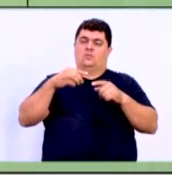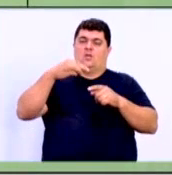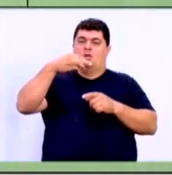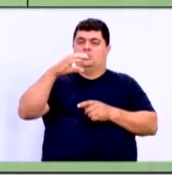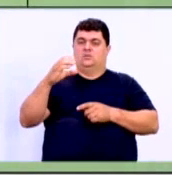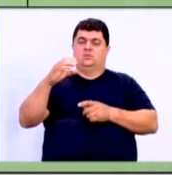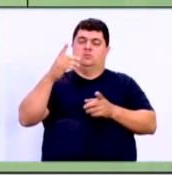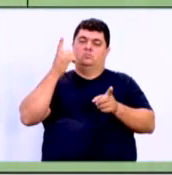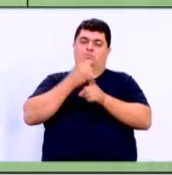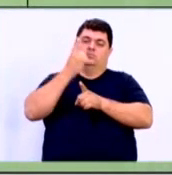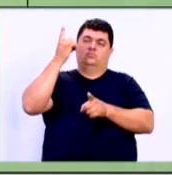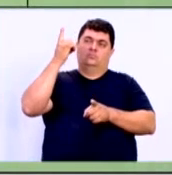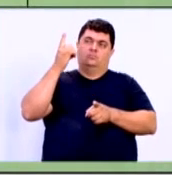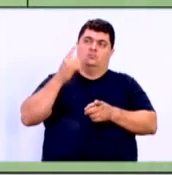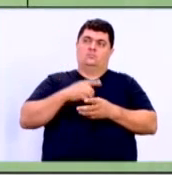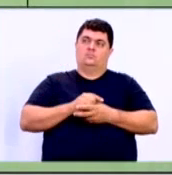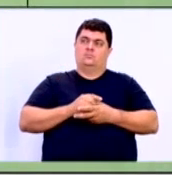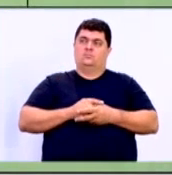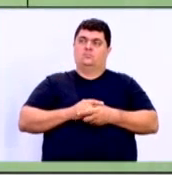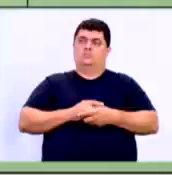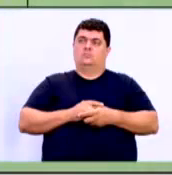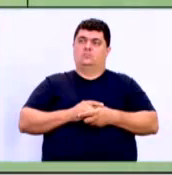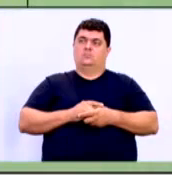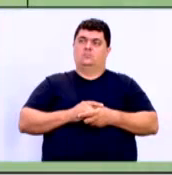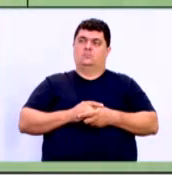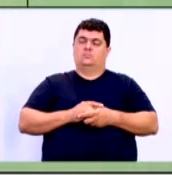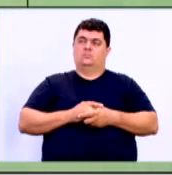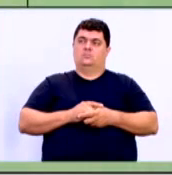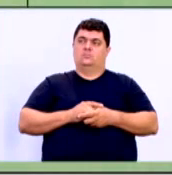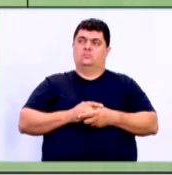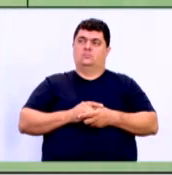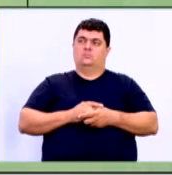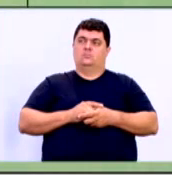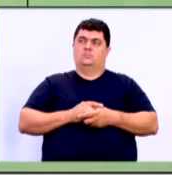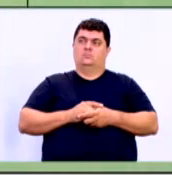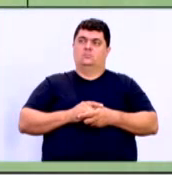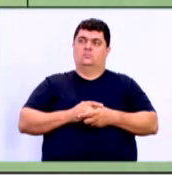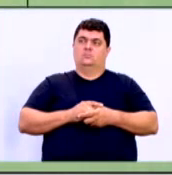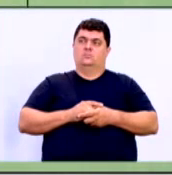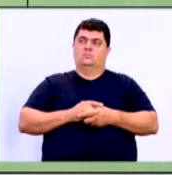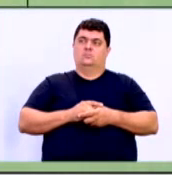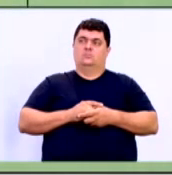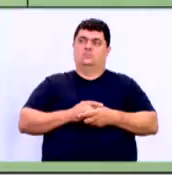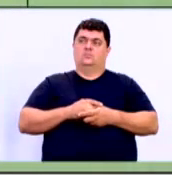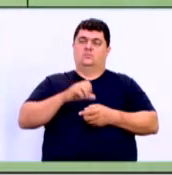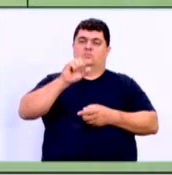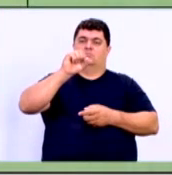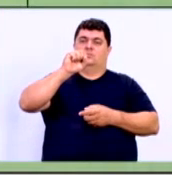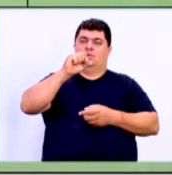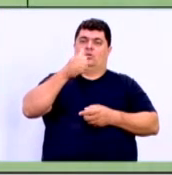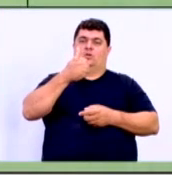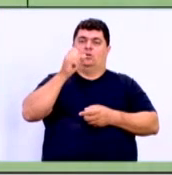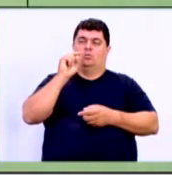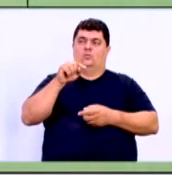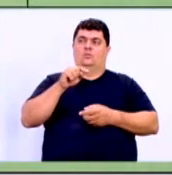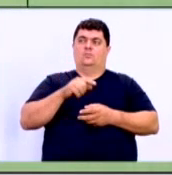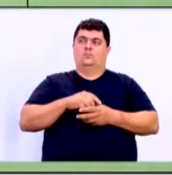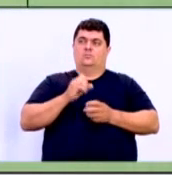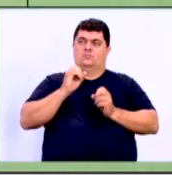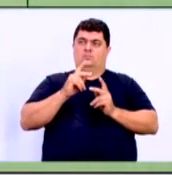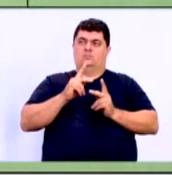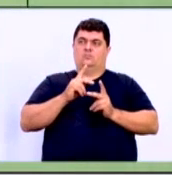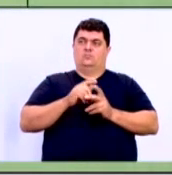margem de contribuição, que veremos na próxima aula, que é a margem de contribuição, que foi no valor de 81 mil,